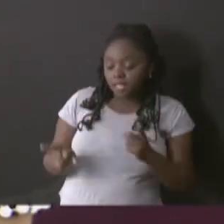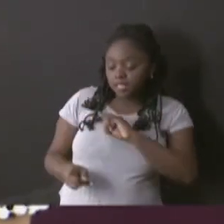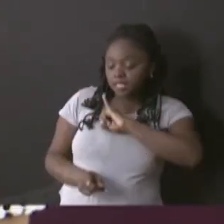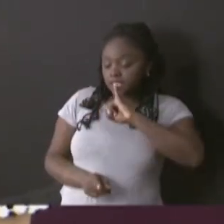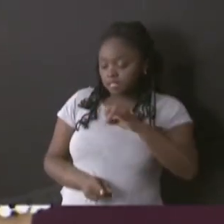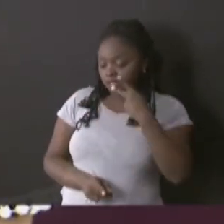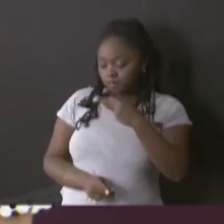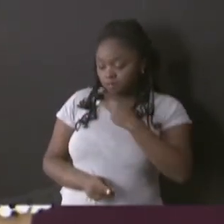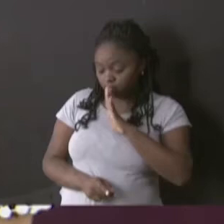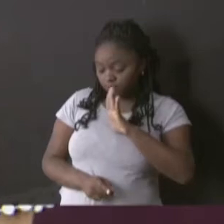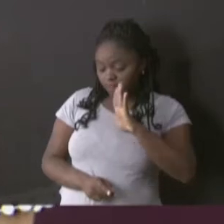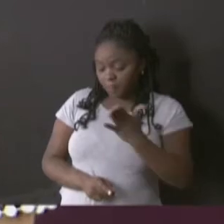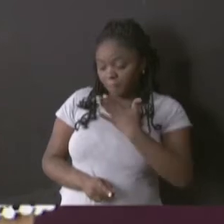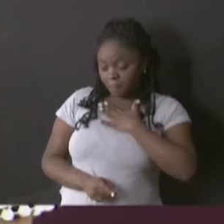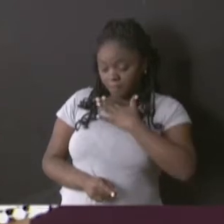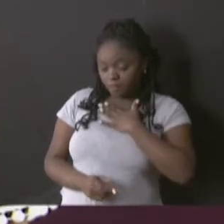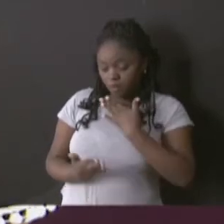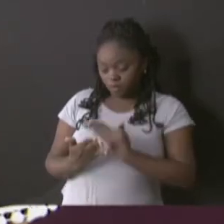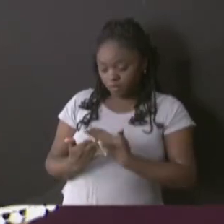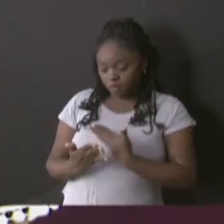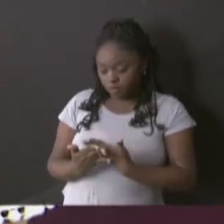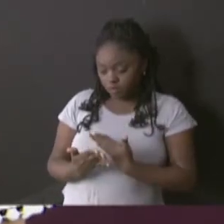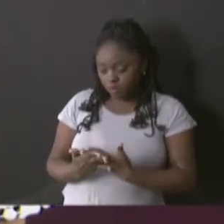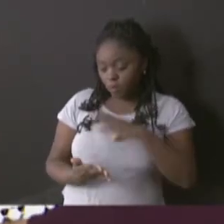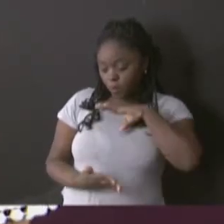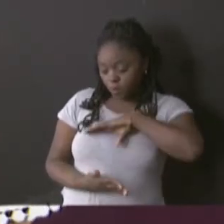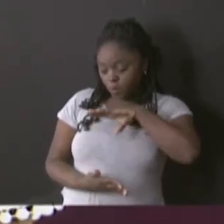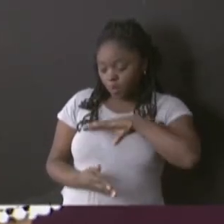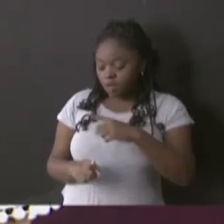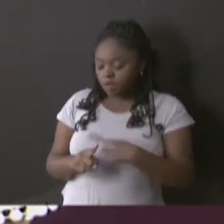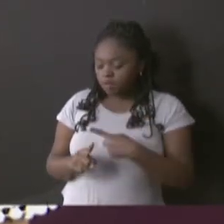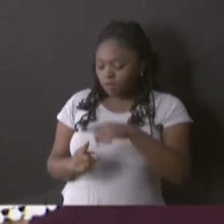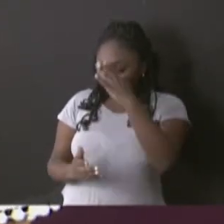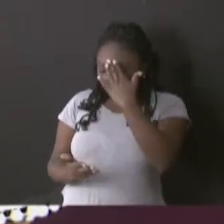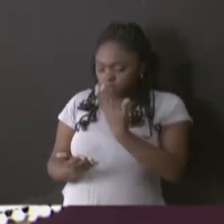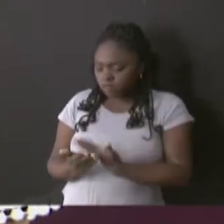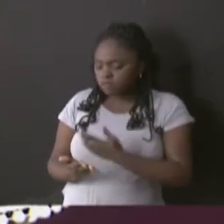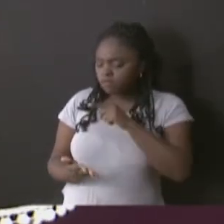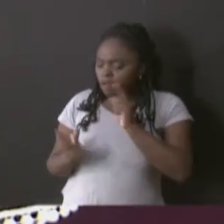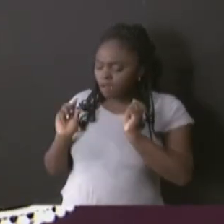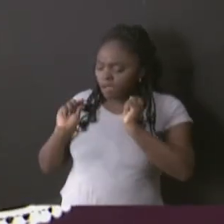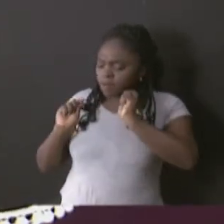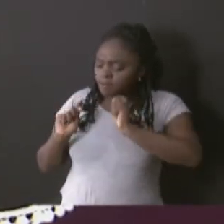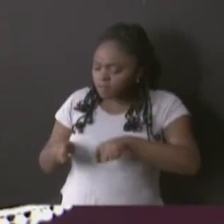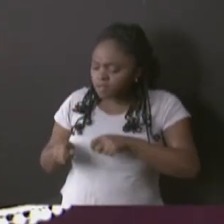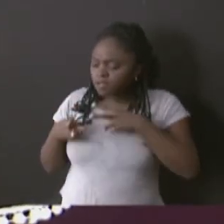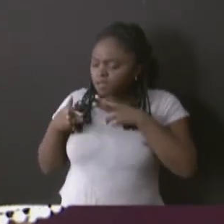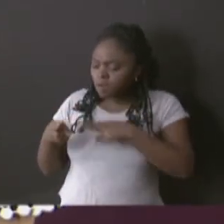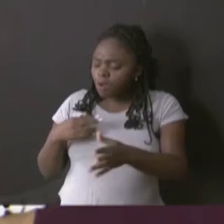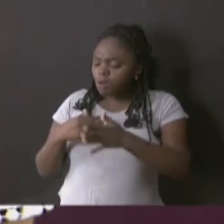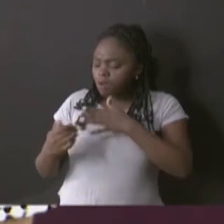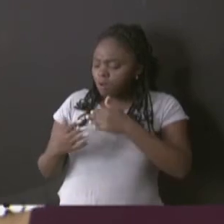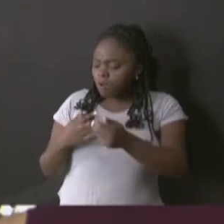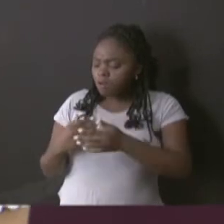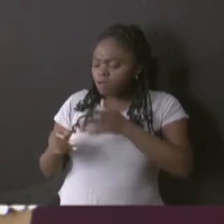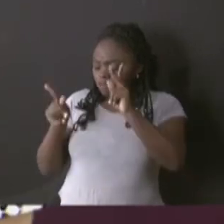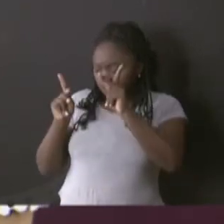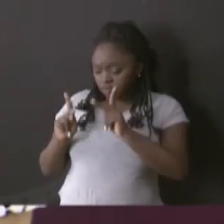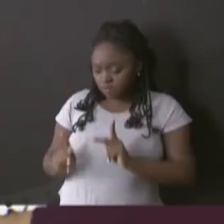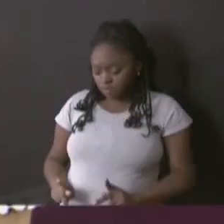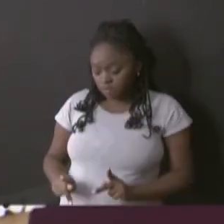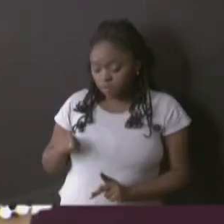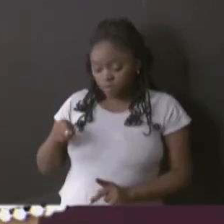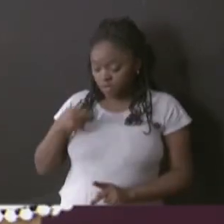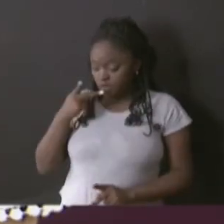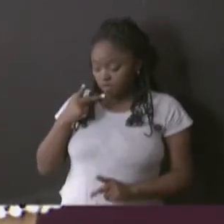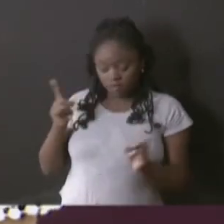mim que você vai estudar muito português, porque eu acredito que você é capaz como qualquer outro aluno. Uhum. Como você não